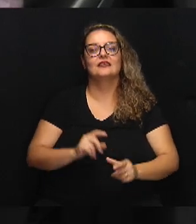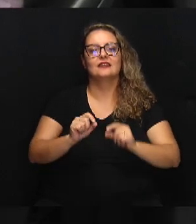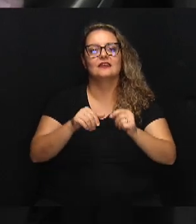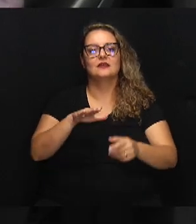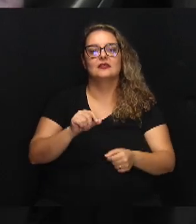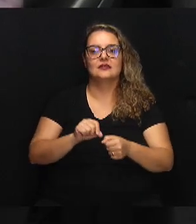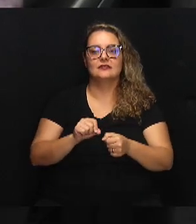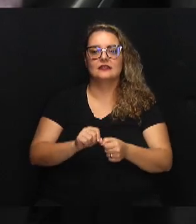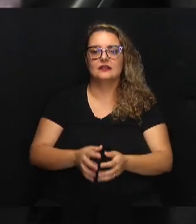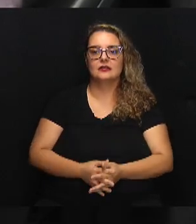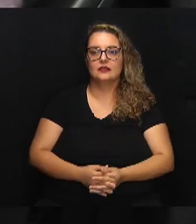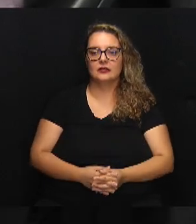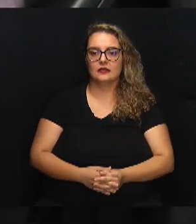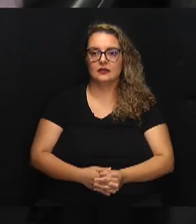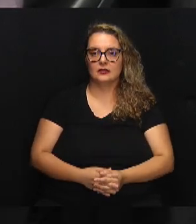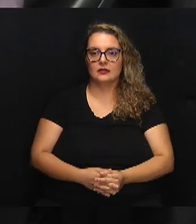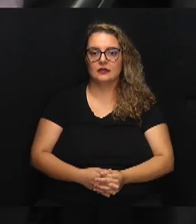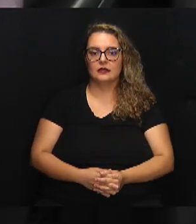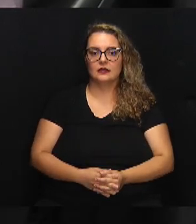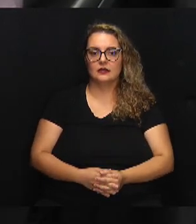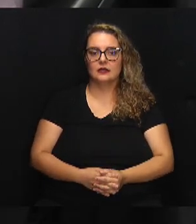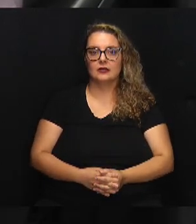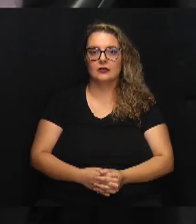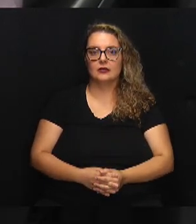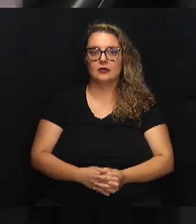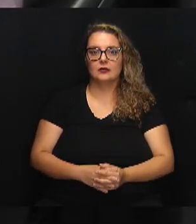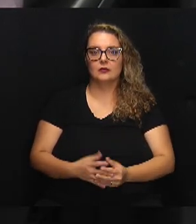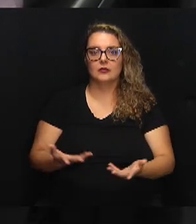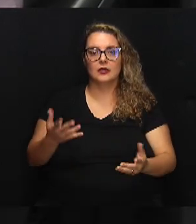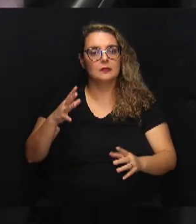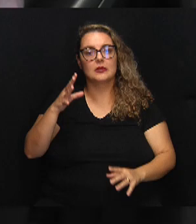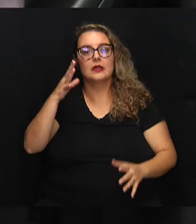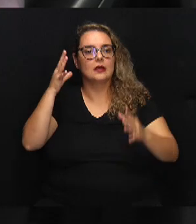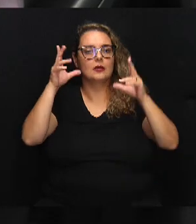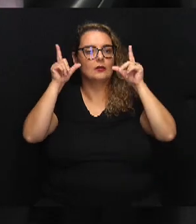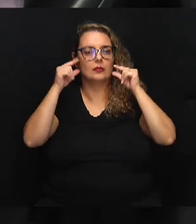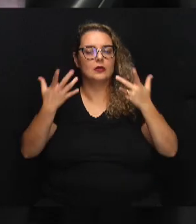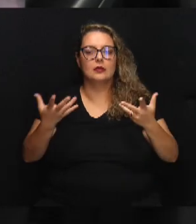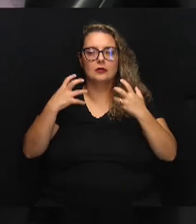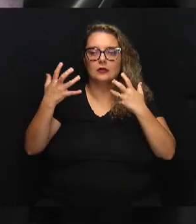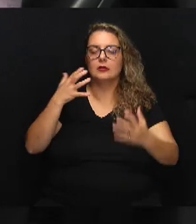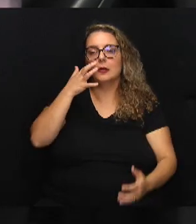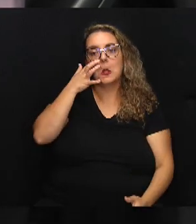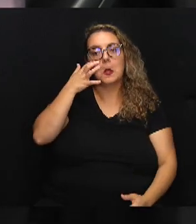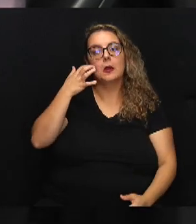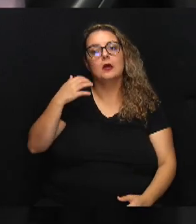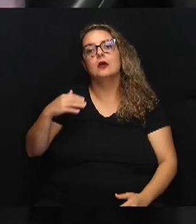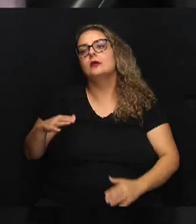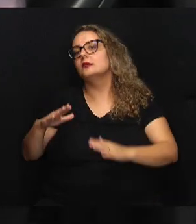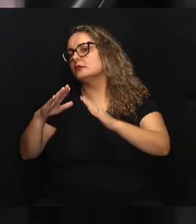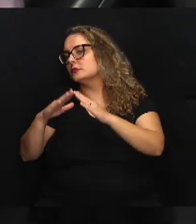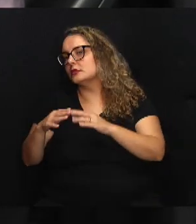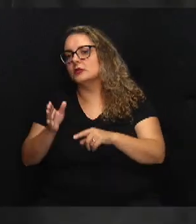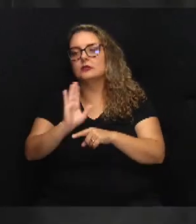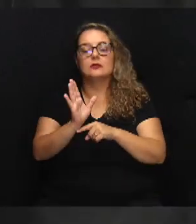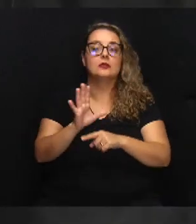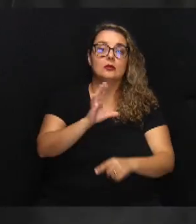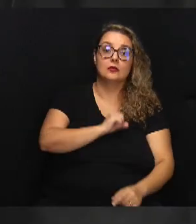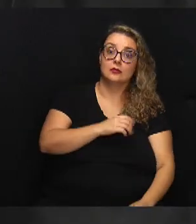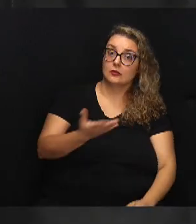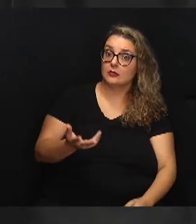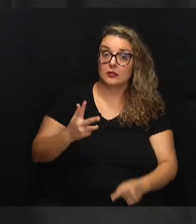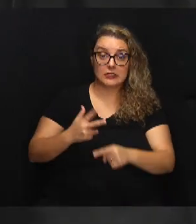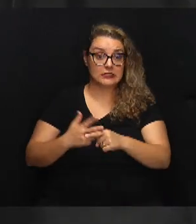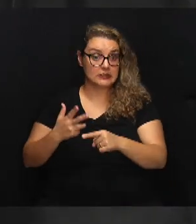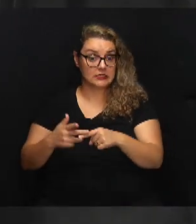faz? Eu gosto de ficar em casa também, pra pra amenizar esquecer, esses- né? Gosto de ver um filme, gosto muito de ver uma